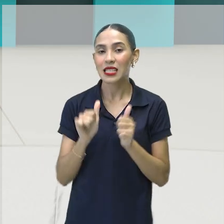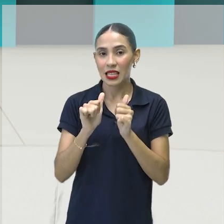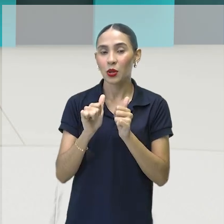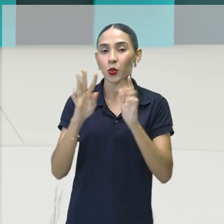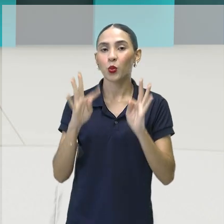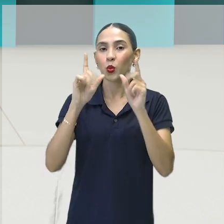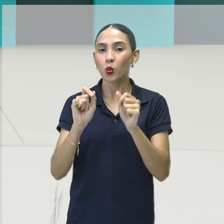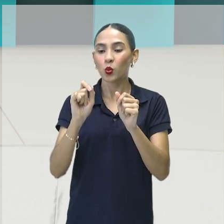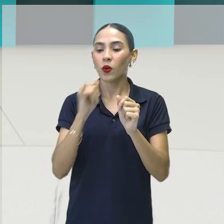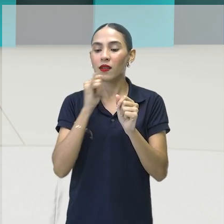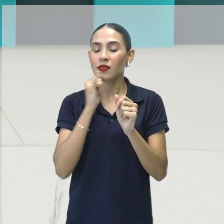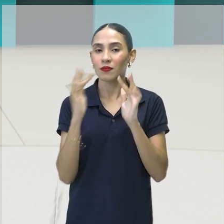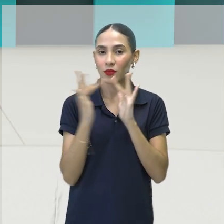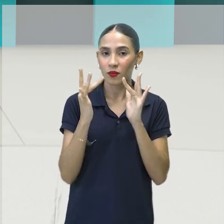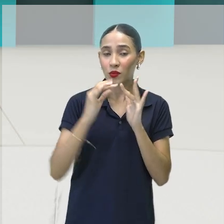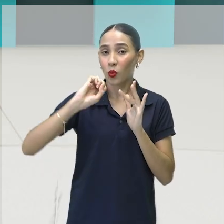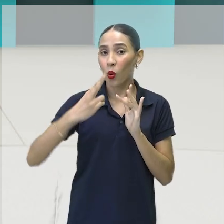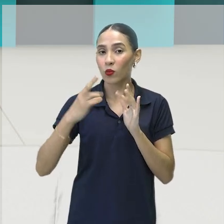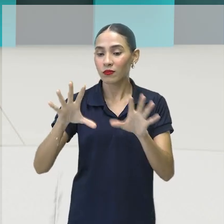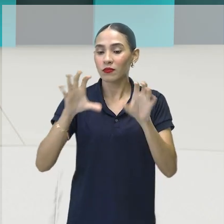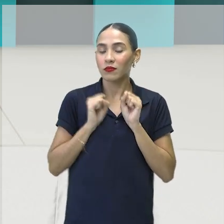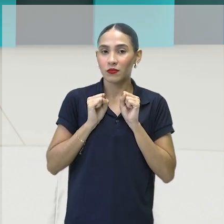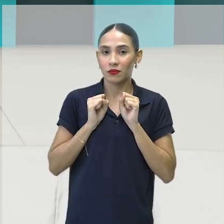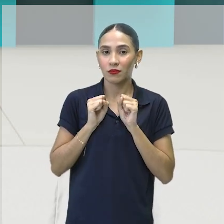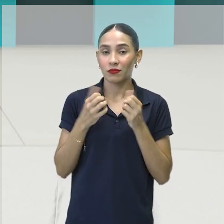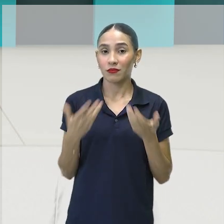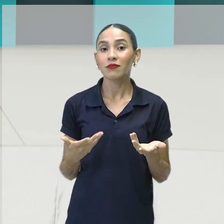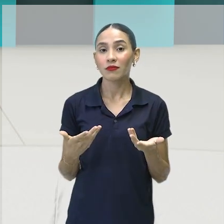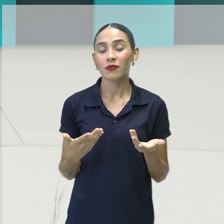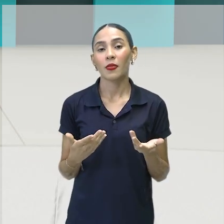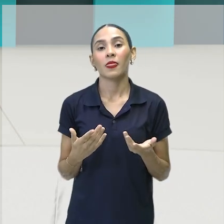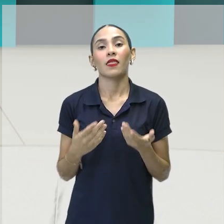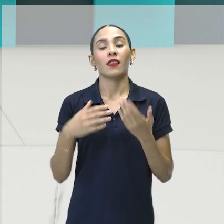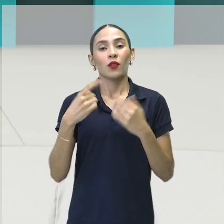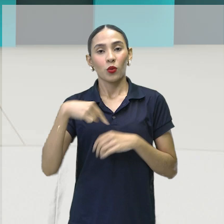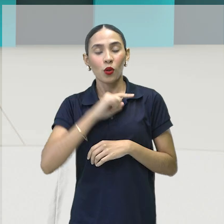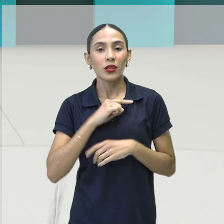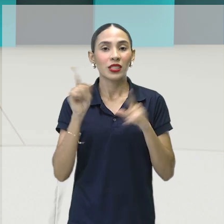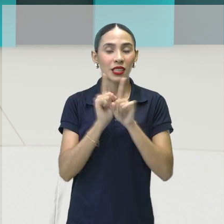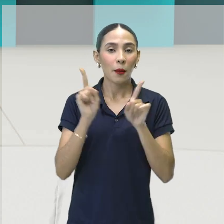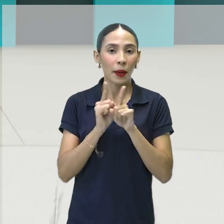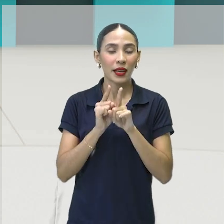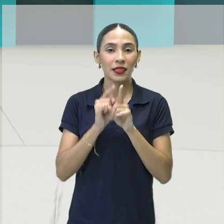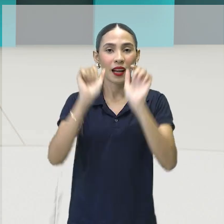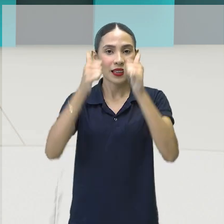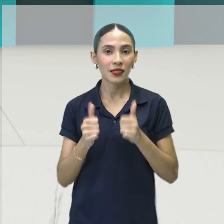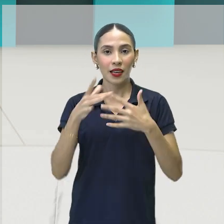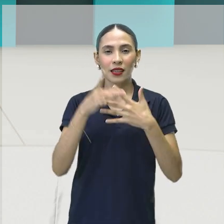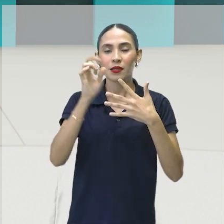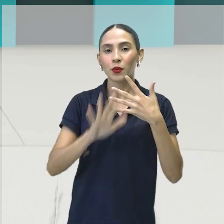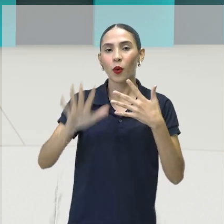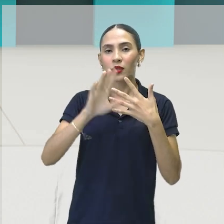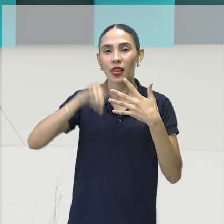interpretando tudo que nos chega ou apenas recebendo? Aqui, vamos trazer que a semiótica, ela